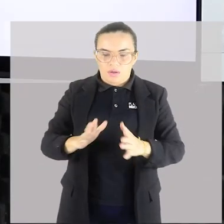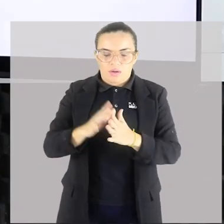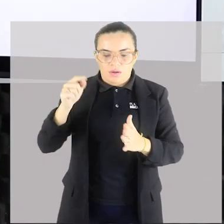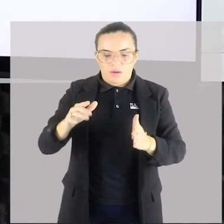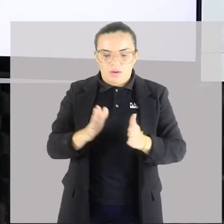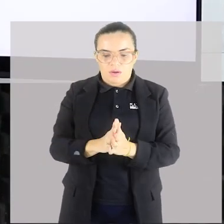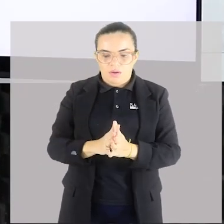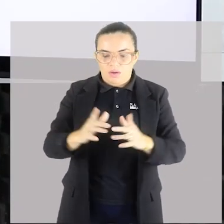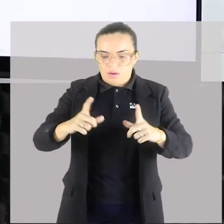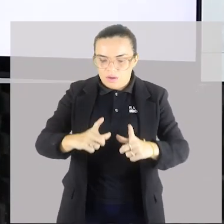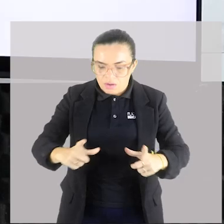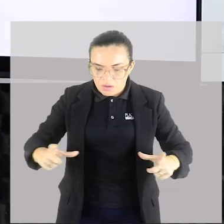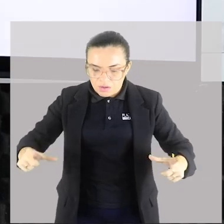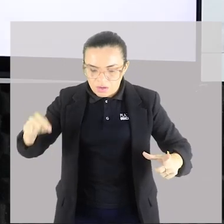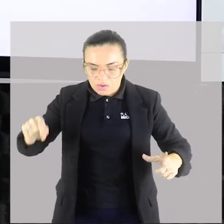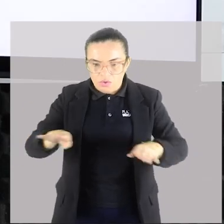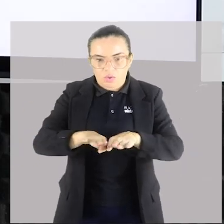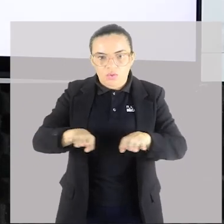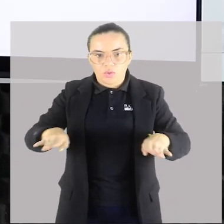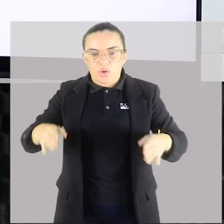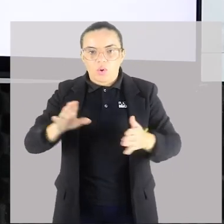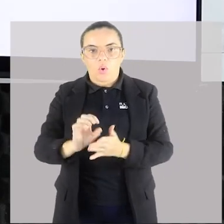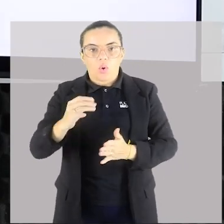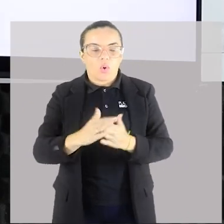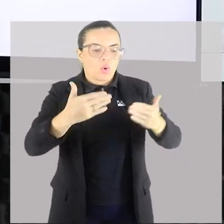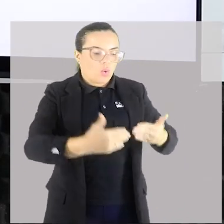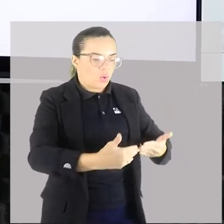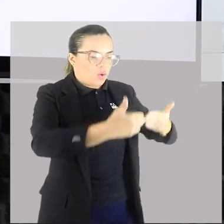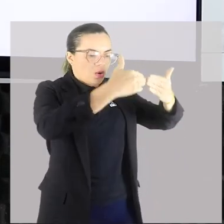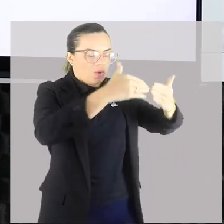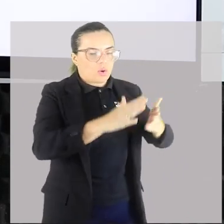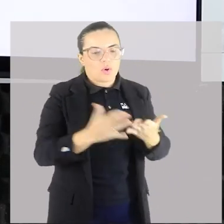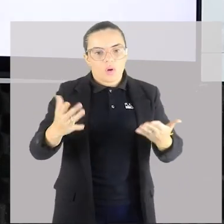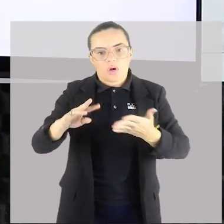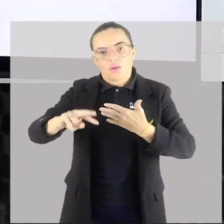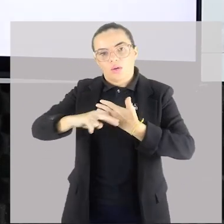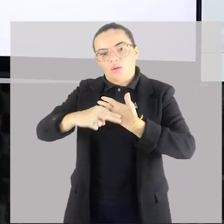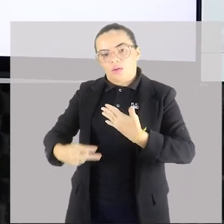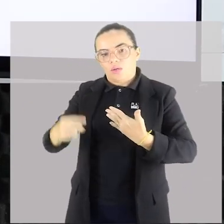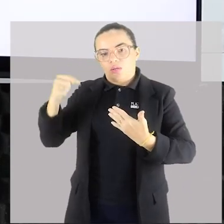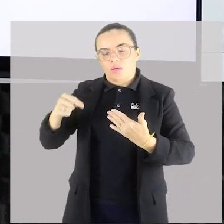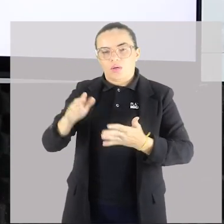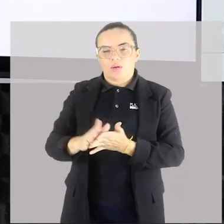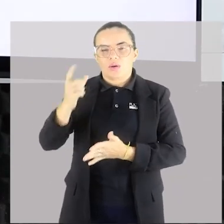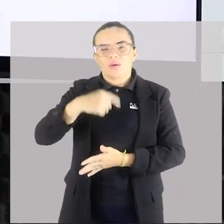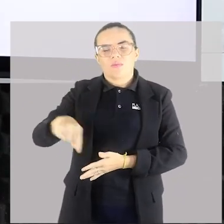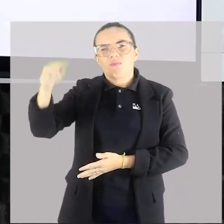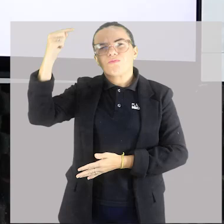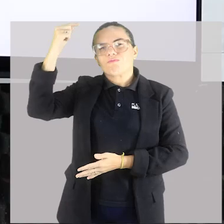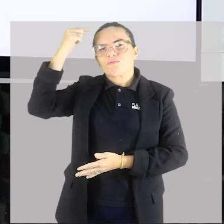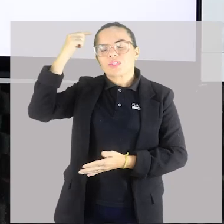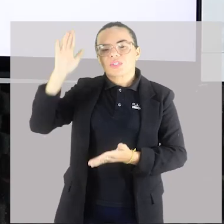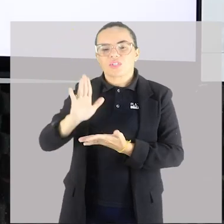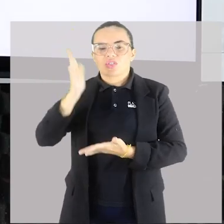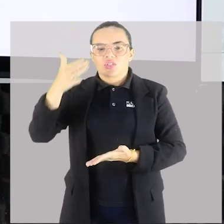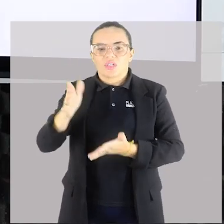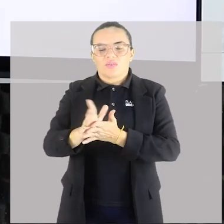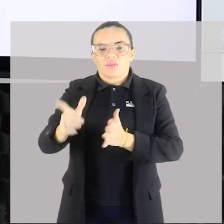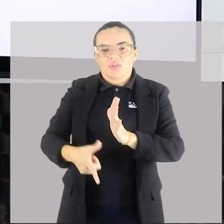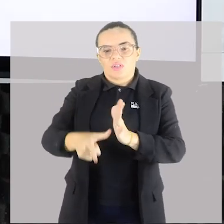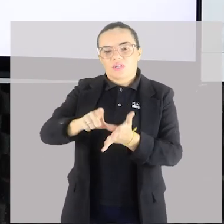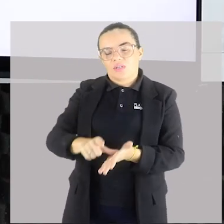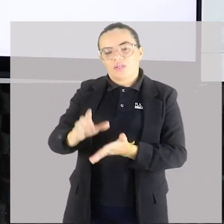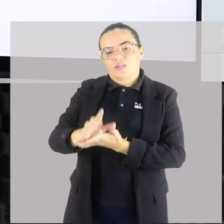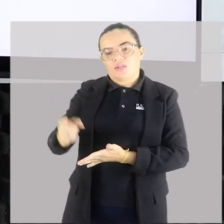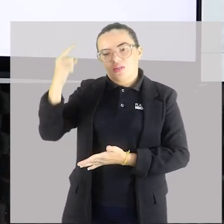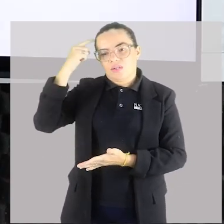está na parede. O resultado não é uma consequência de um pensamento pré-estabelecido, tanto na Action Paint,